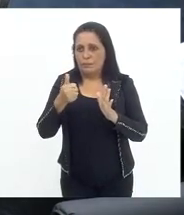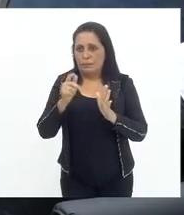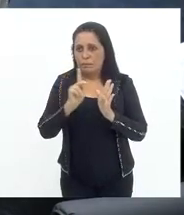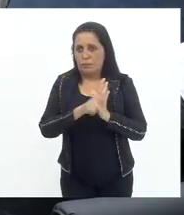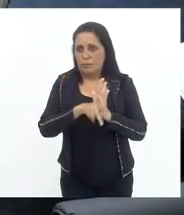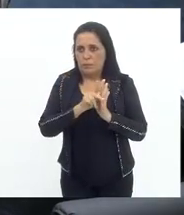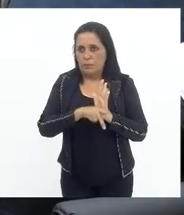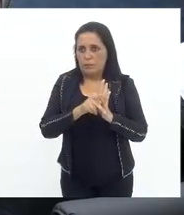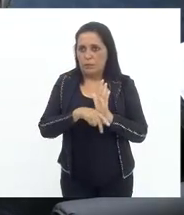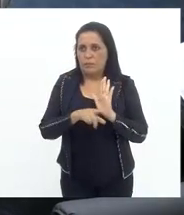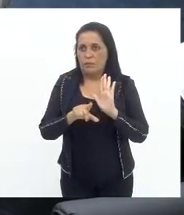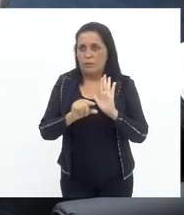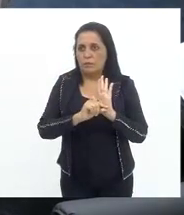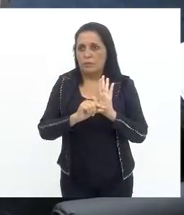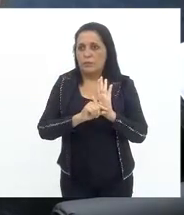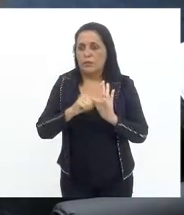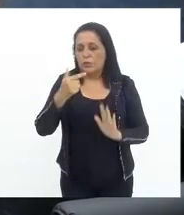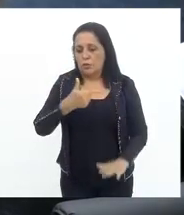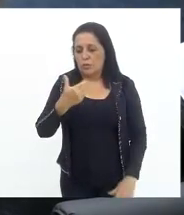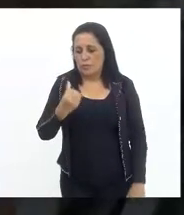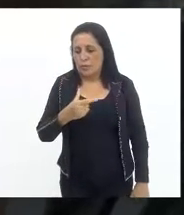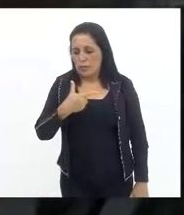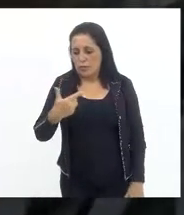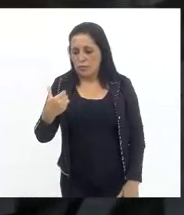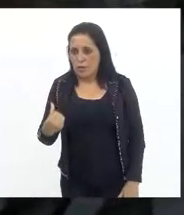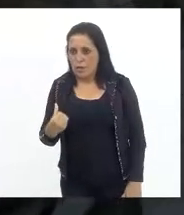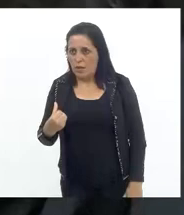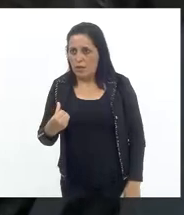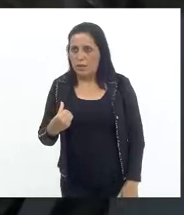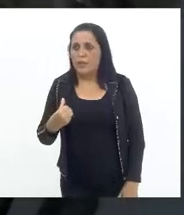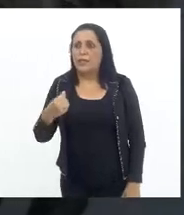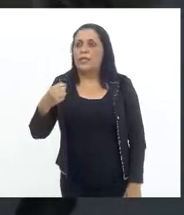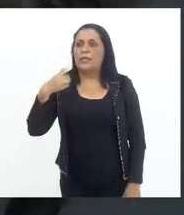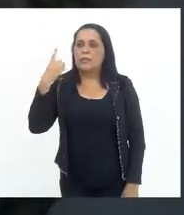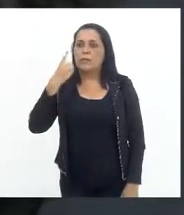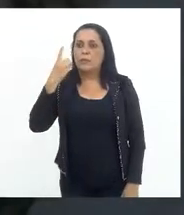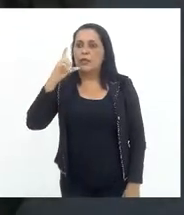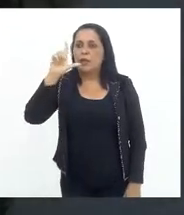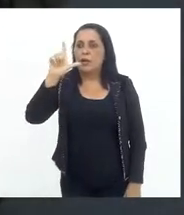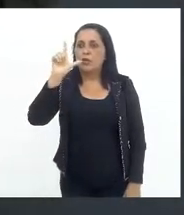ordinária 2626. Deputada Lucinha.